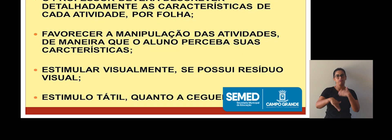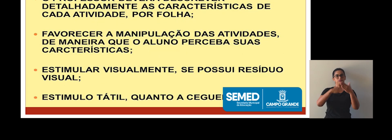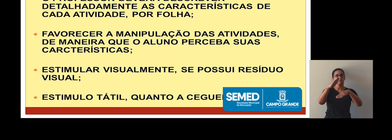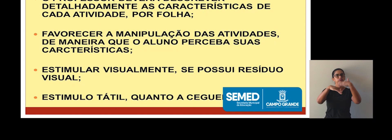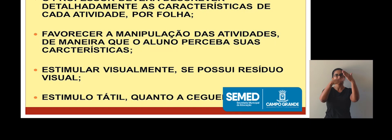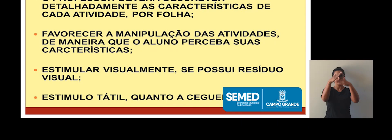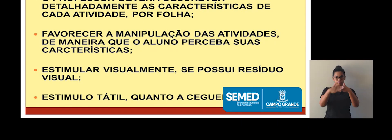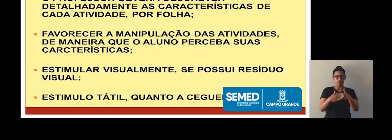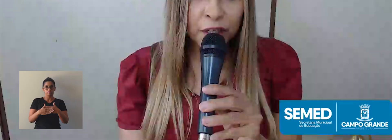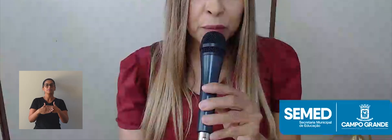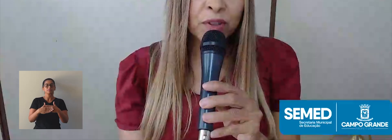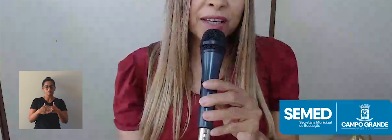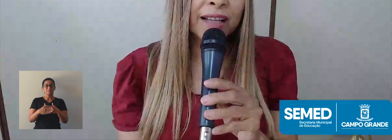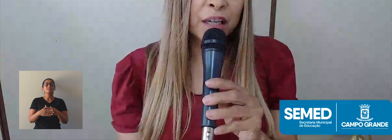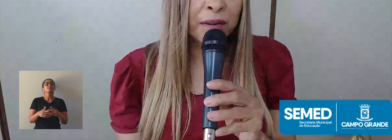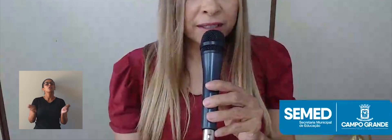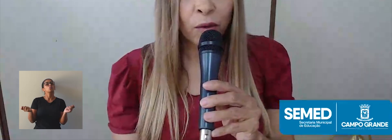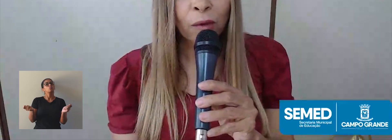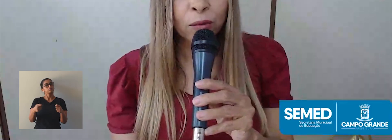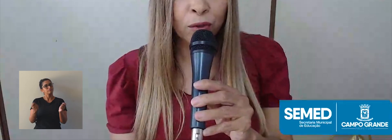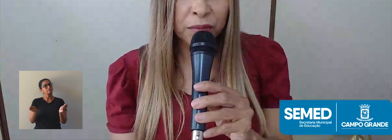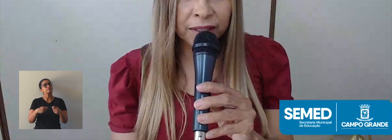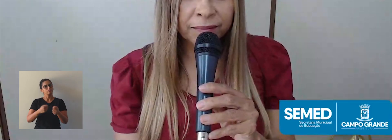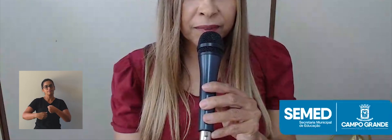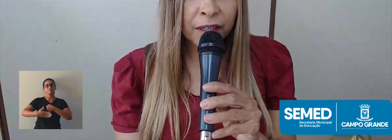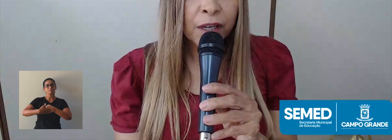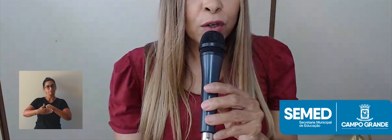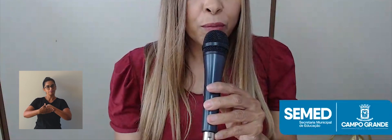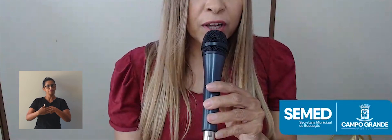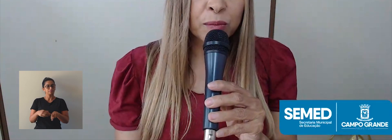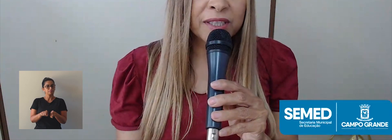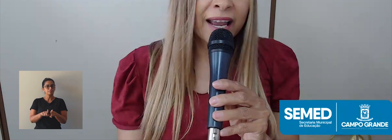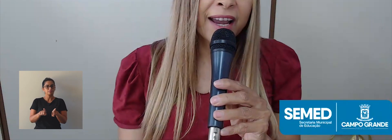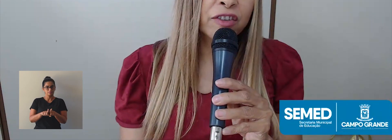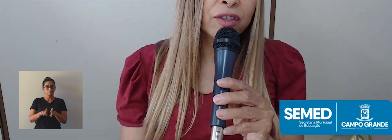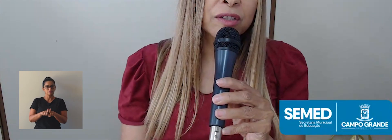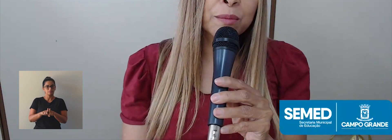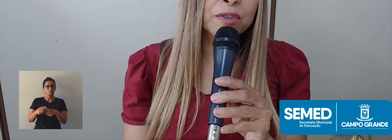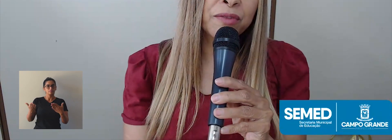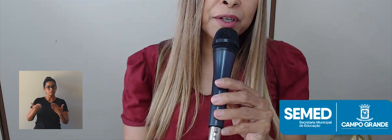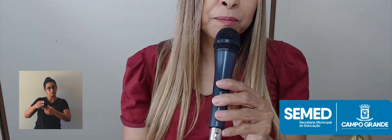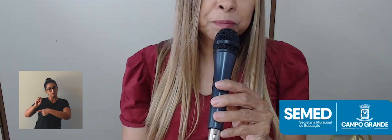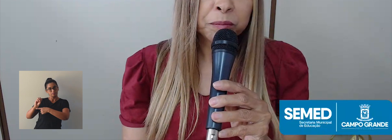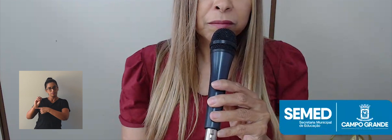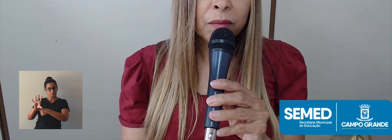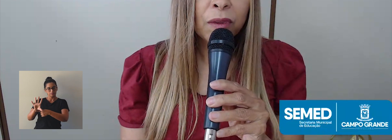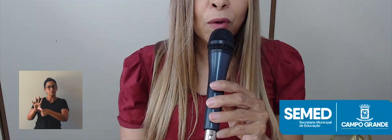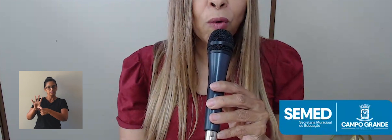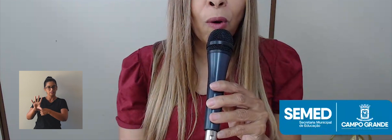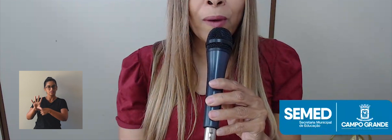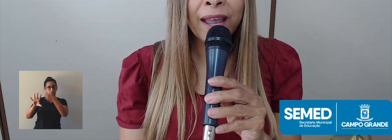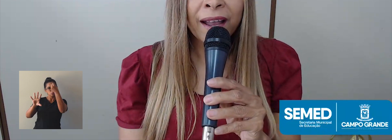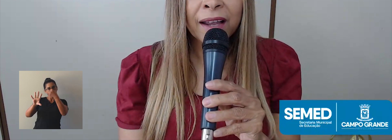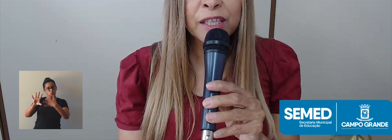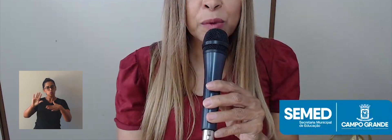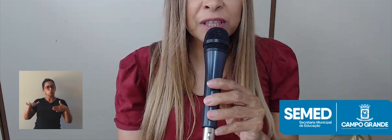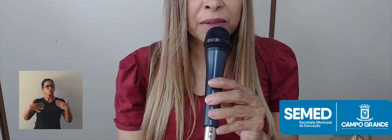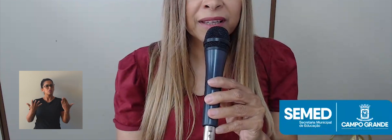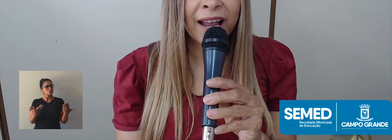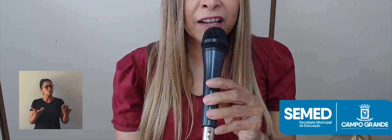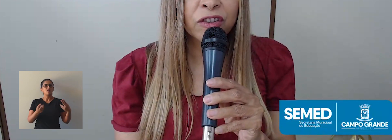desenvolvida ela se tornará e poderá ter mais autonomia. No próximo slide, nós vamos ver qual é